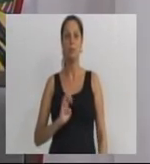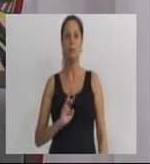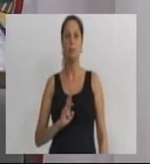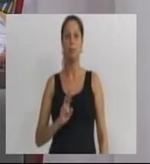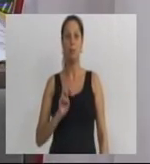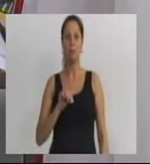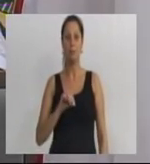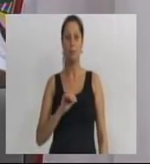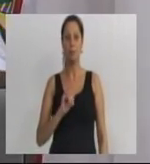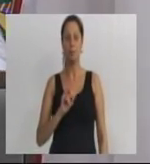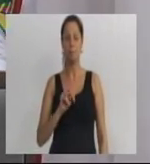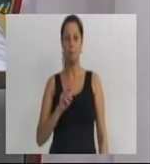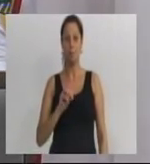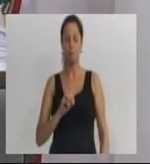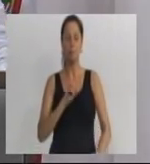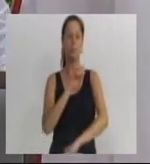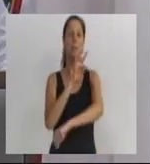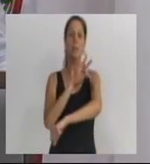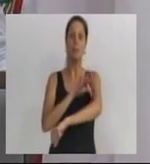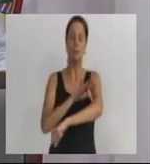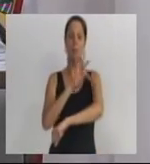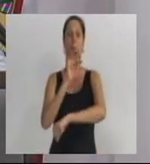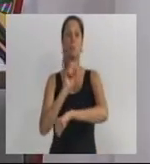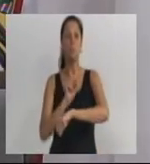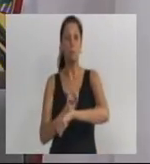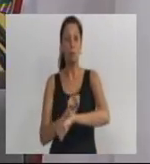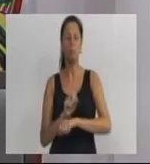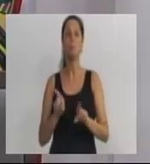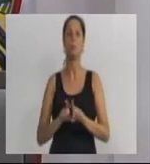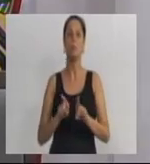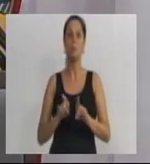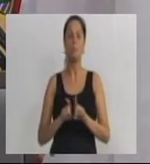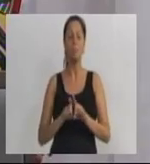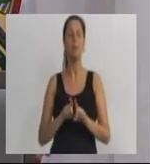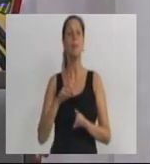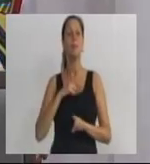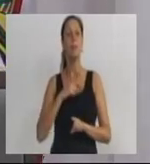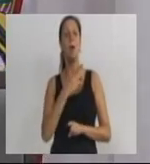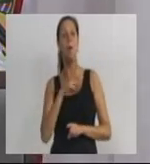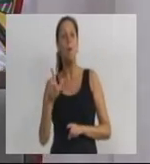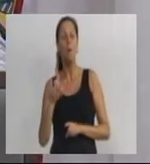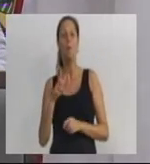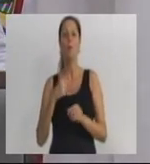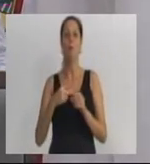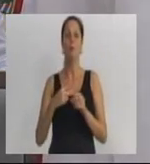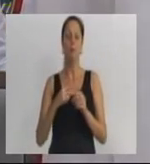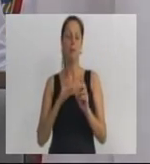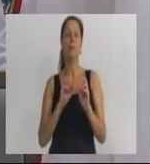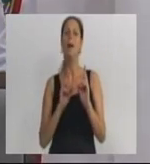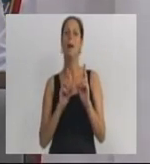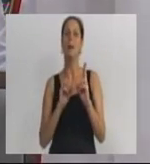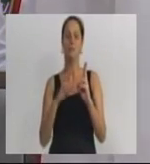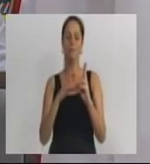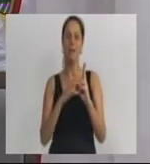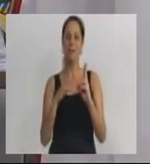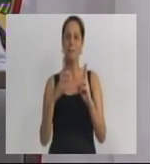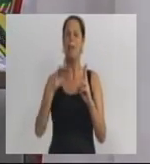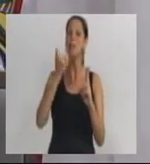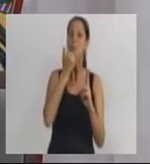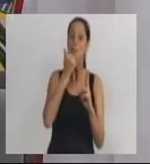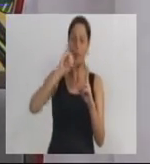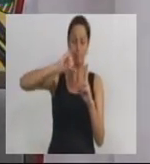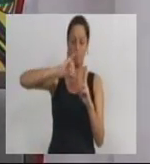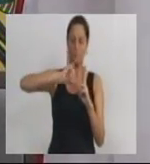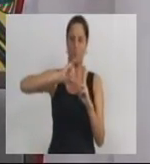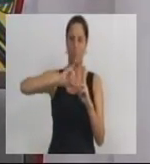Salto, como também na rua Elmo Putski, na Velha Central. Tanto às 10, às 11 e ao meio-dia, são três